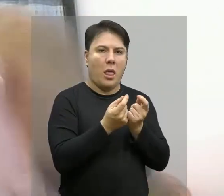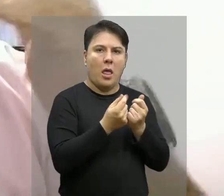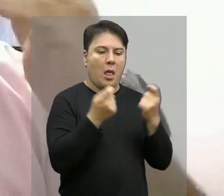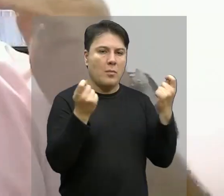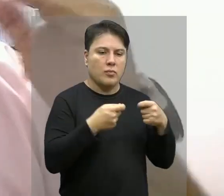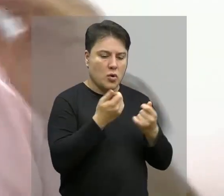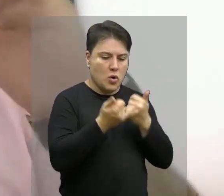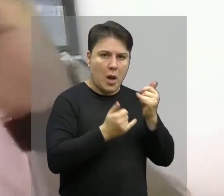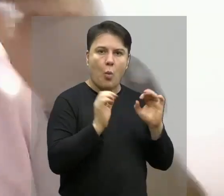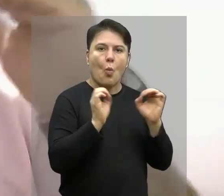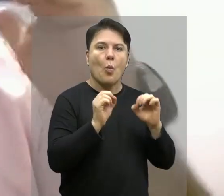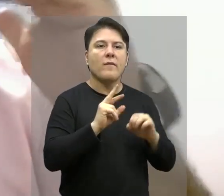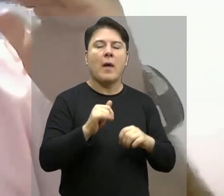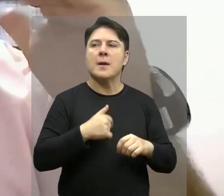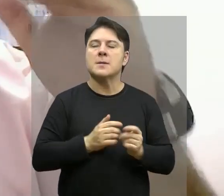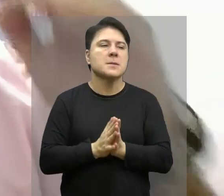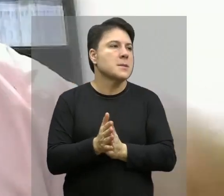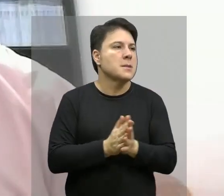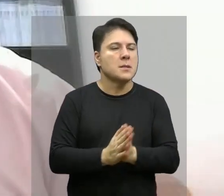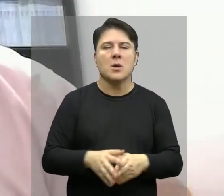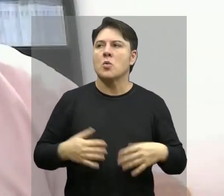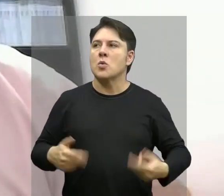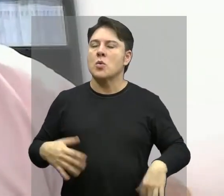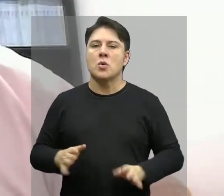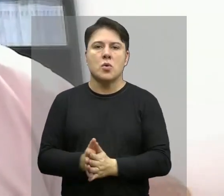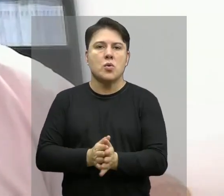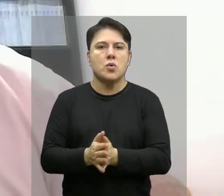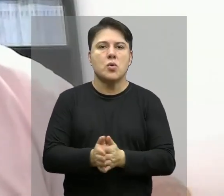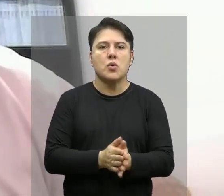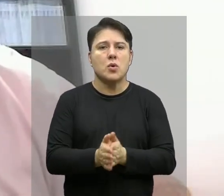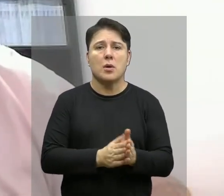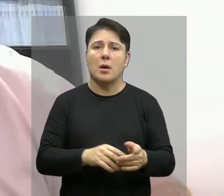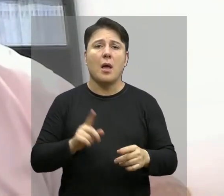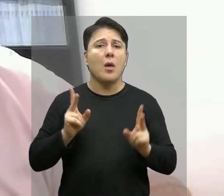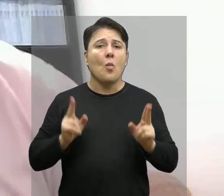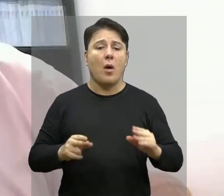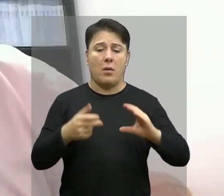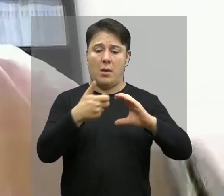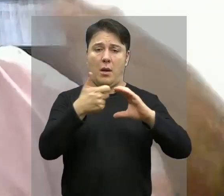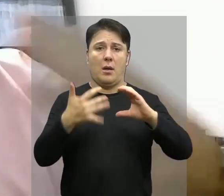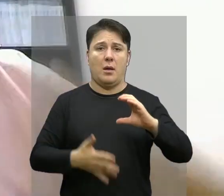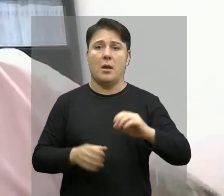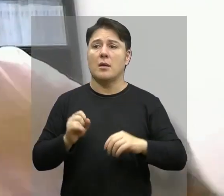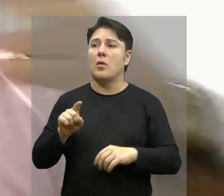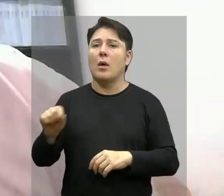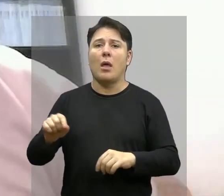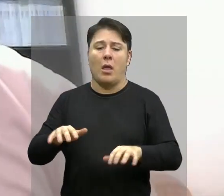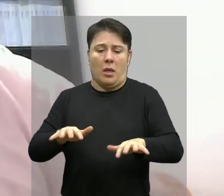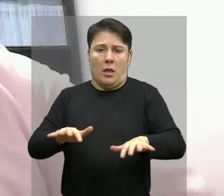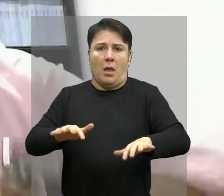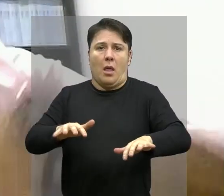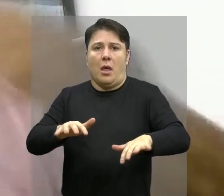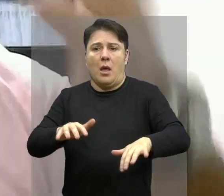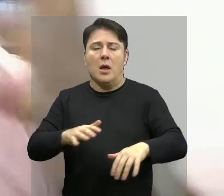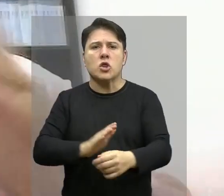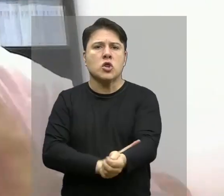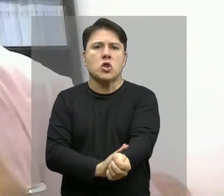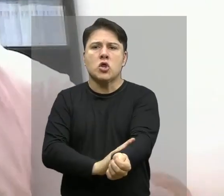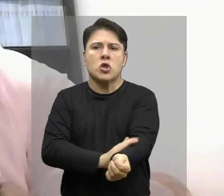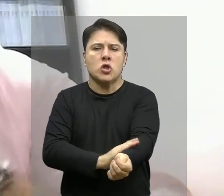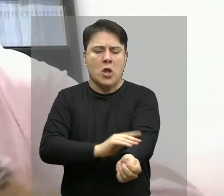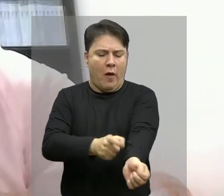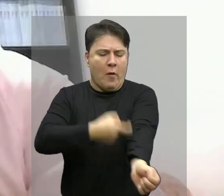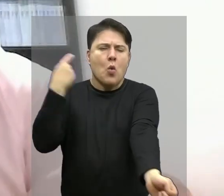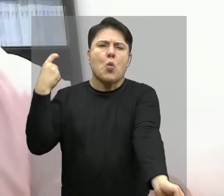né? E qualquer sintoma lá característico das abstinências, tá? Tremedeira, nervosismo,